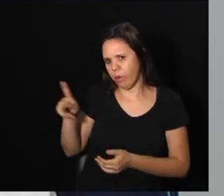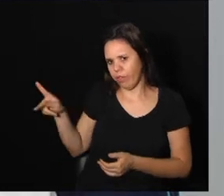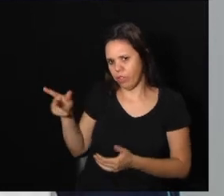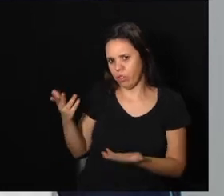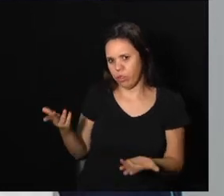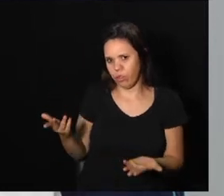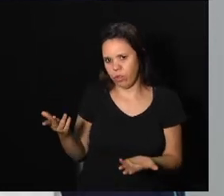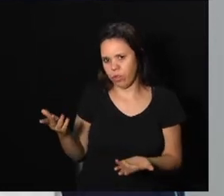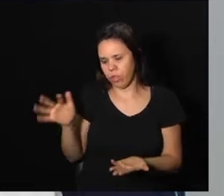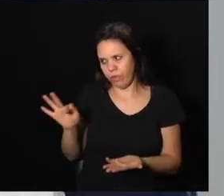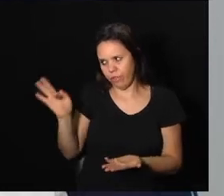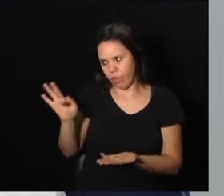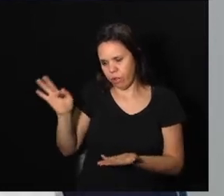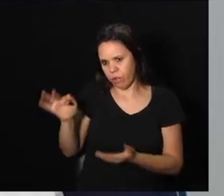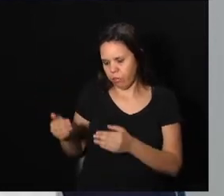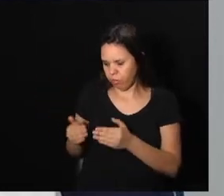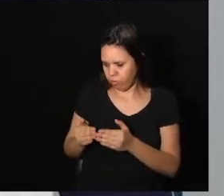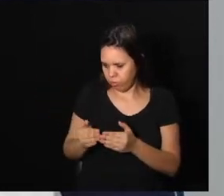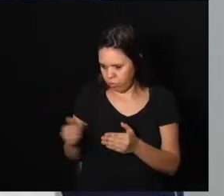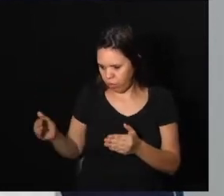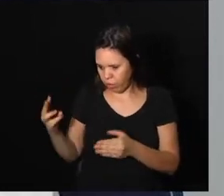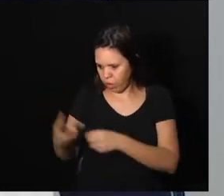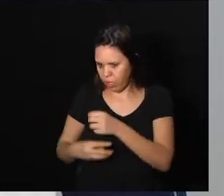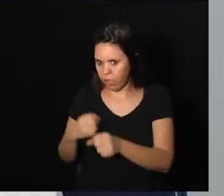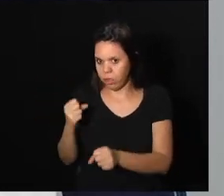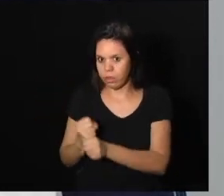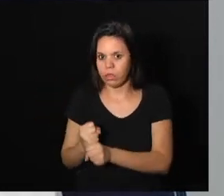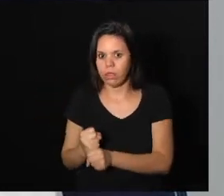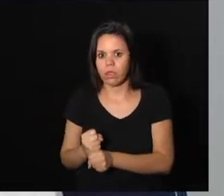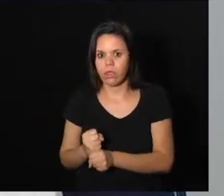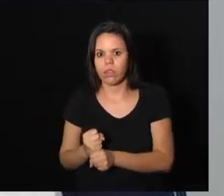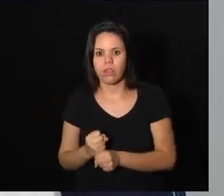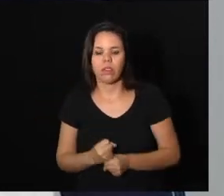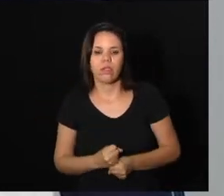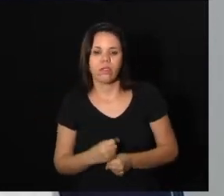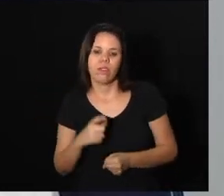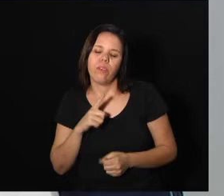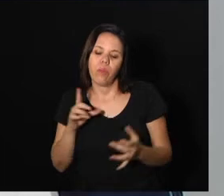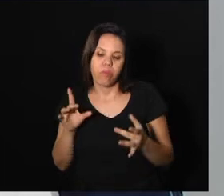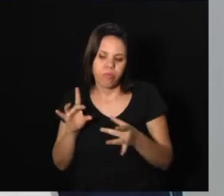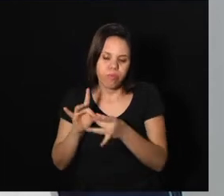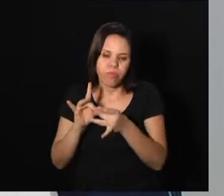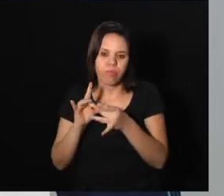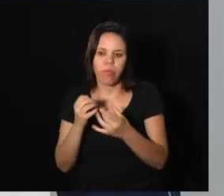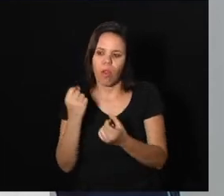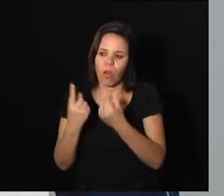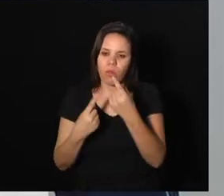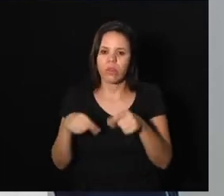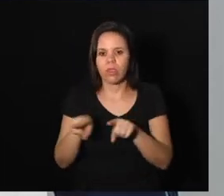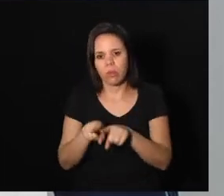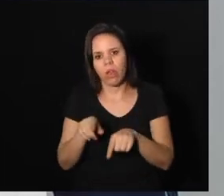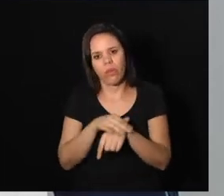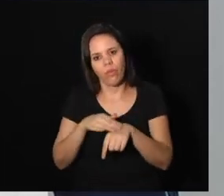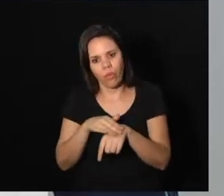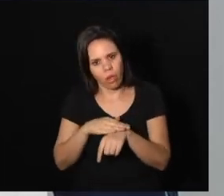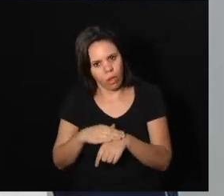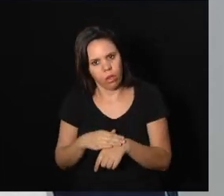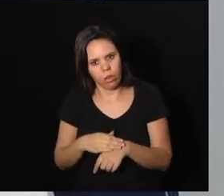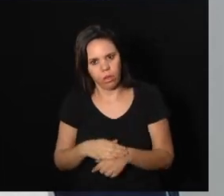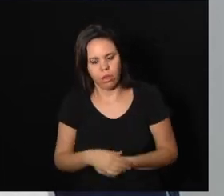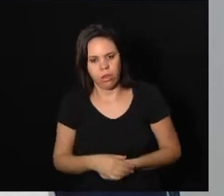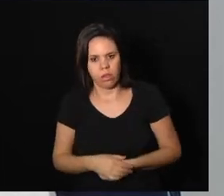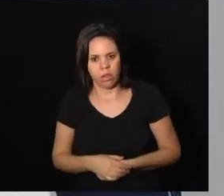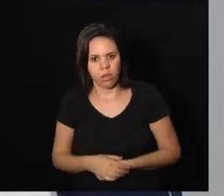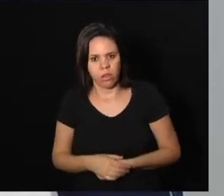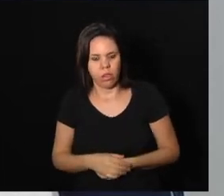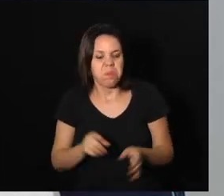que eu acabei, ao longo desses 3 anos, eu criei uma conexão com alguns e eu converso com eles recentemente. O